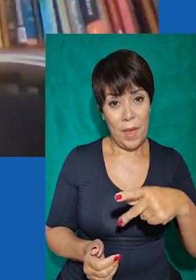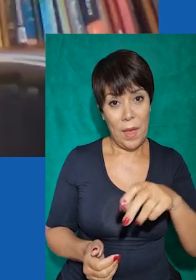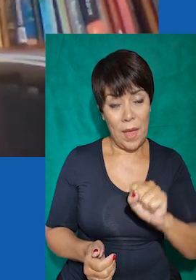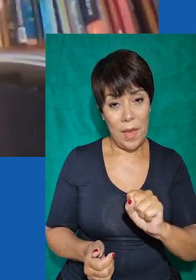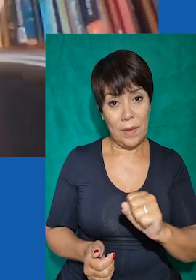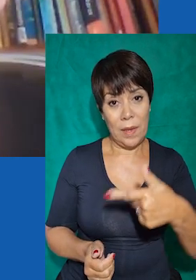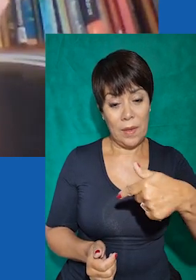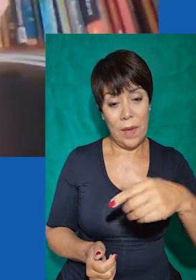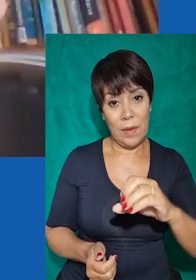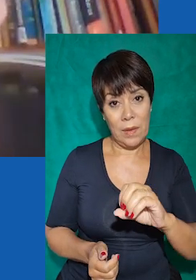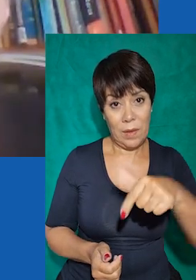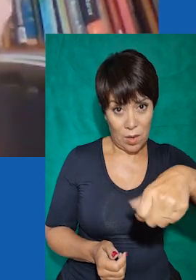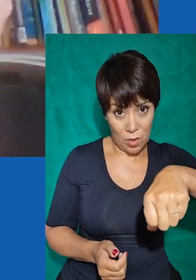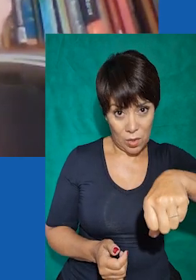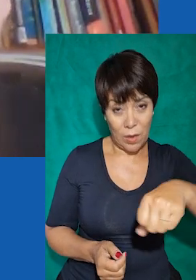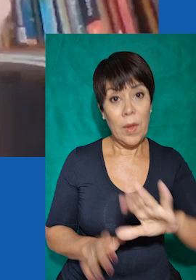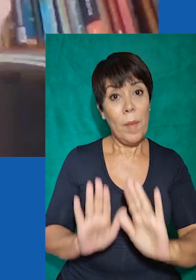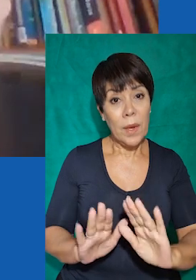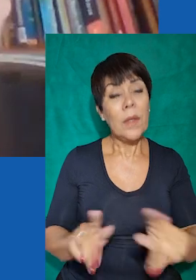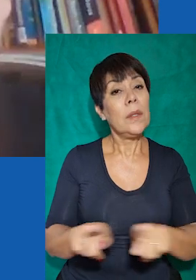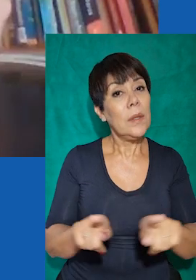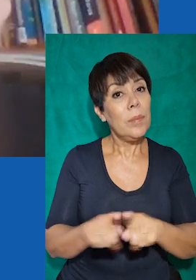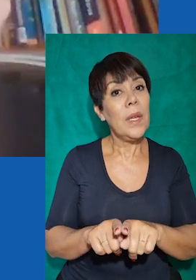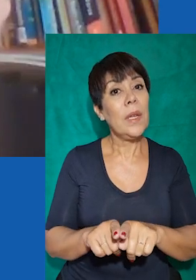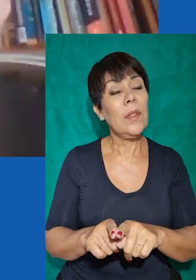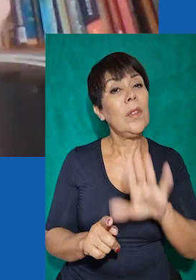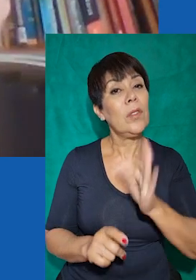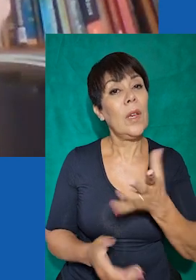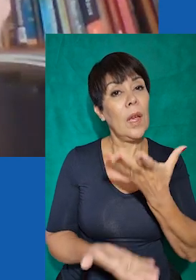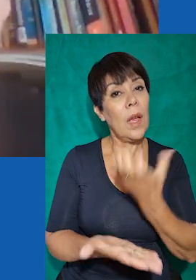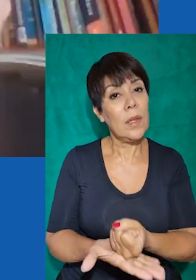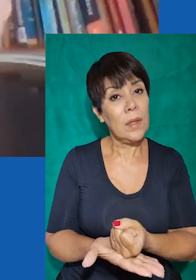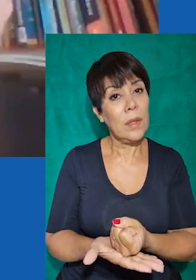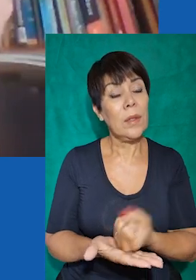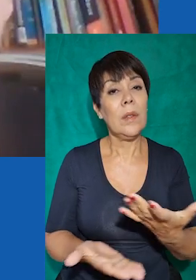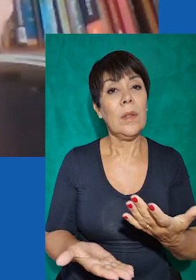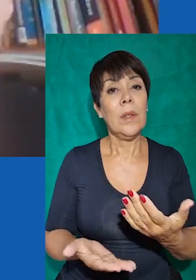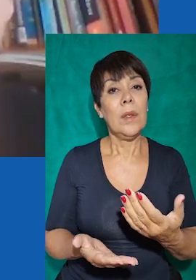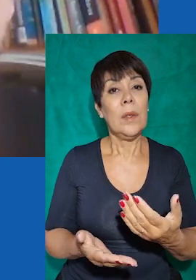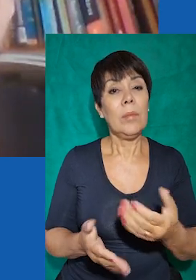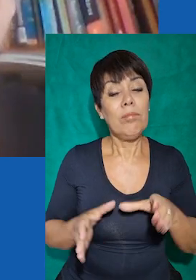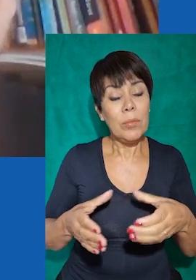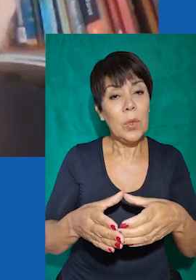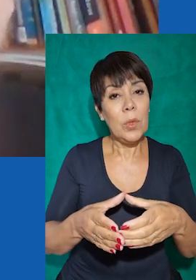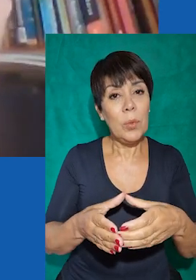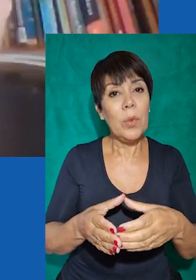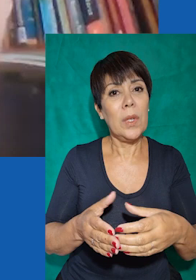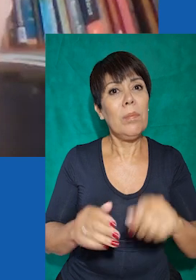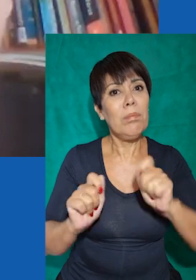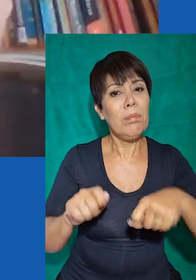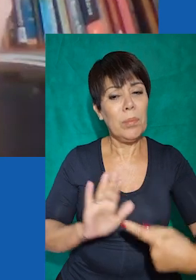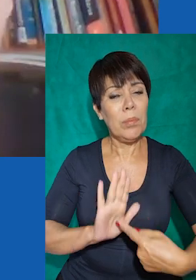Federal, mas foi admitida, né, como parte legítima para apresentar